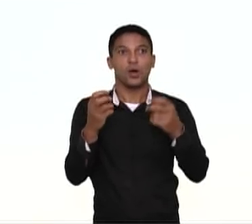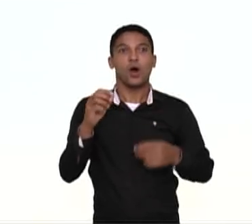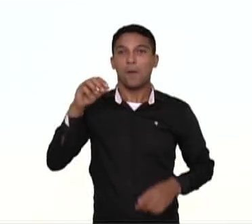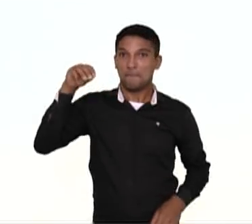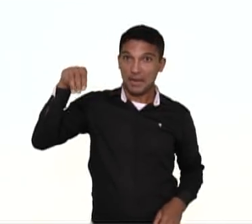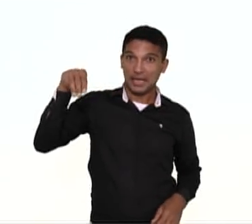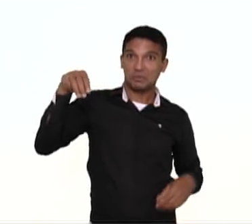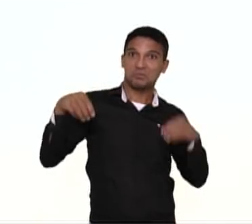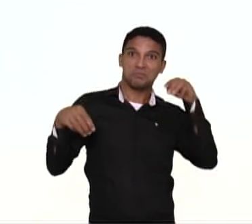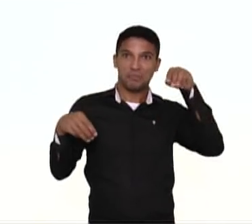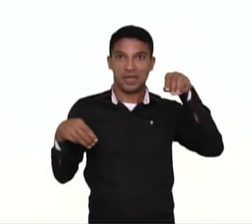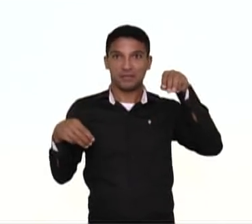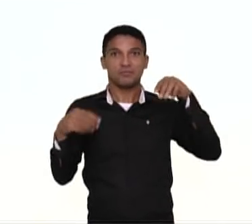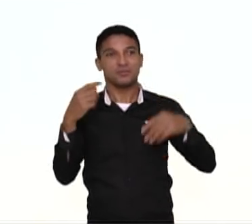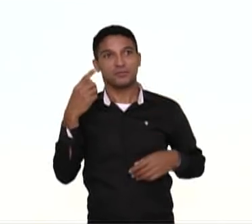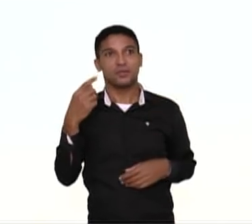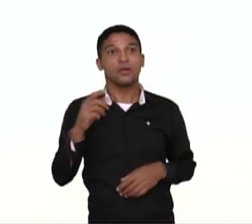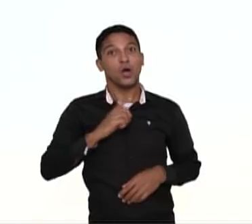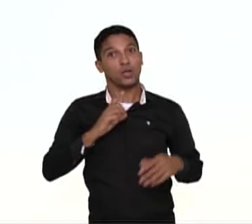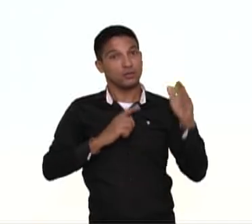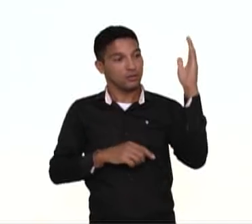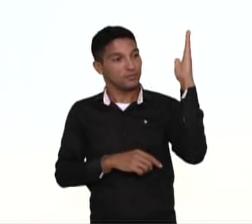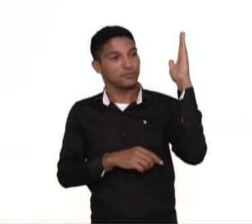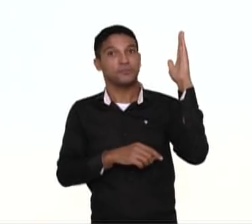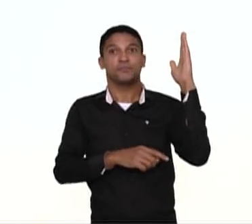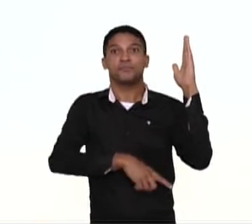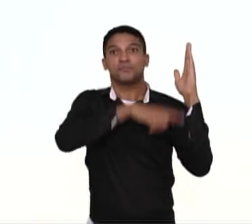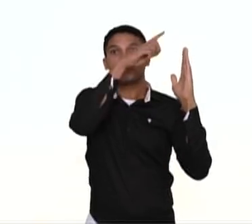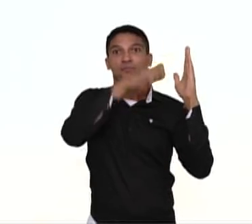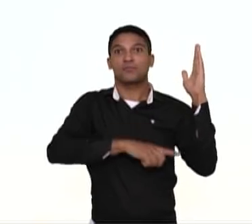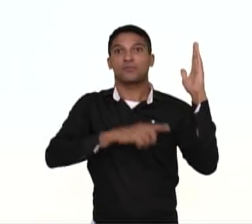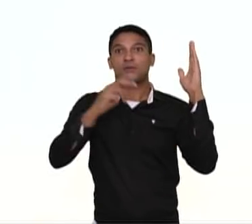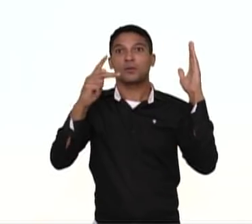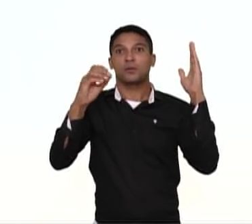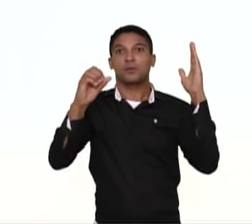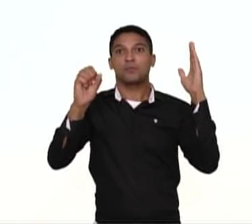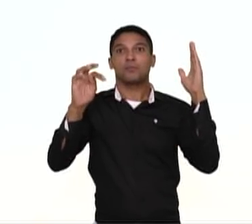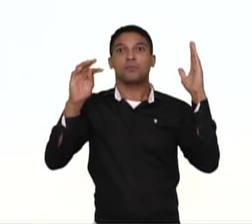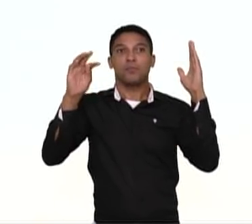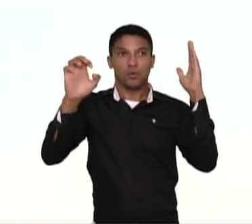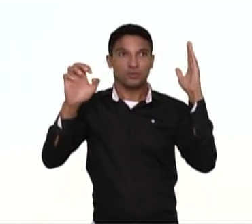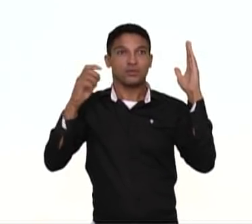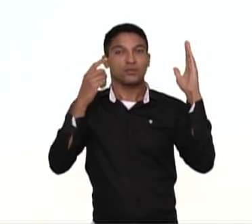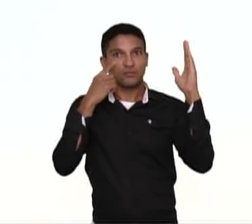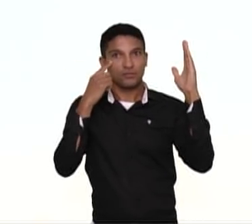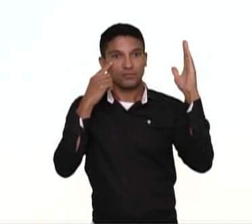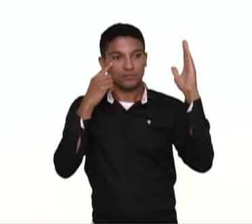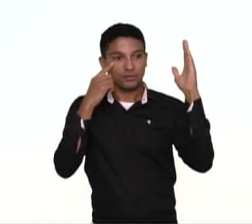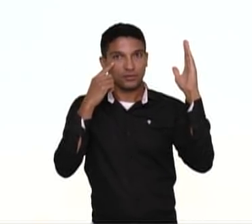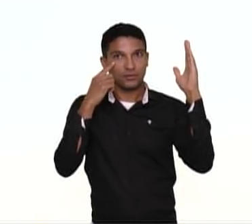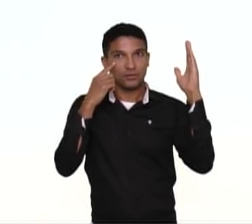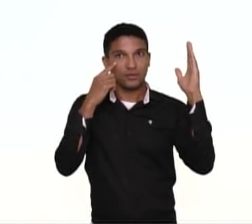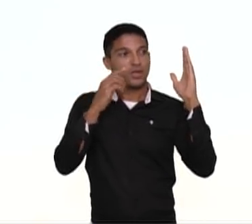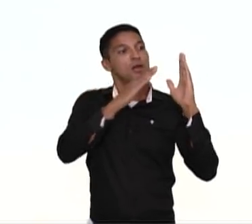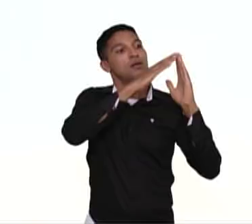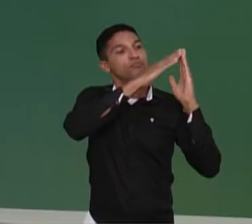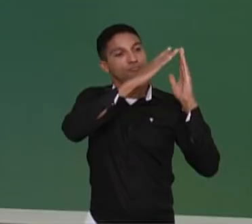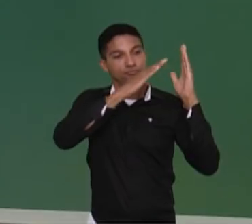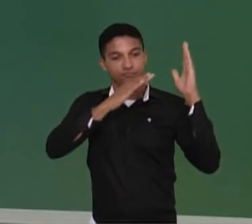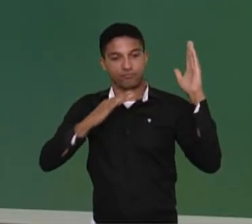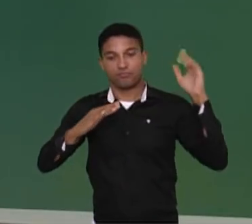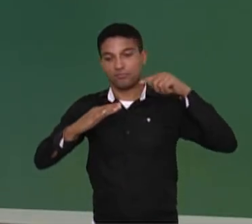poste, bastão, sombra do bastão. X para 12 e 1 para 0,6. O 12 vai